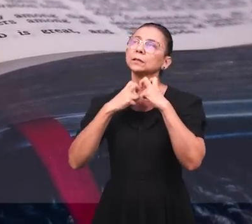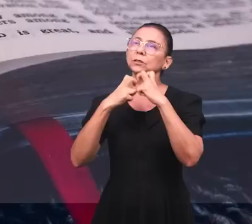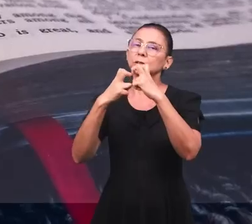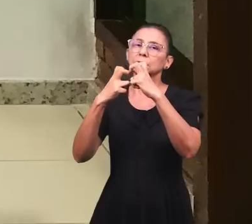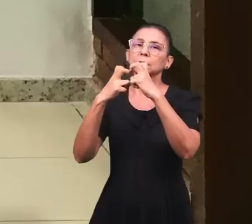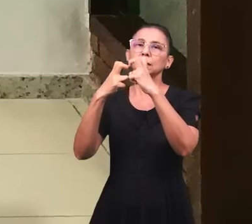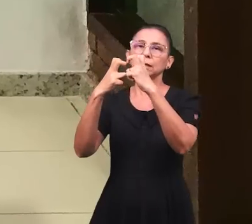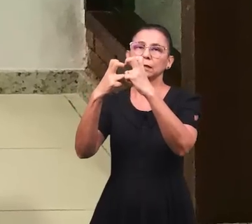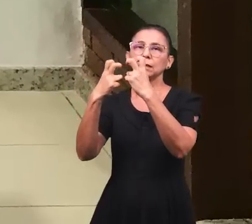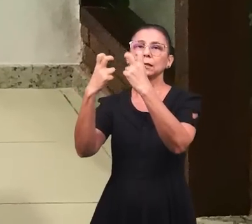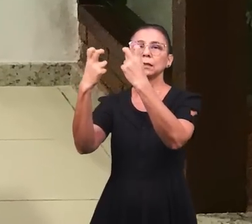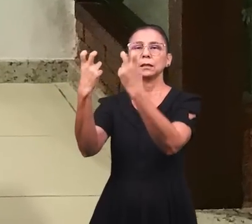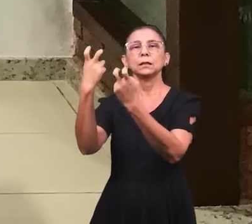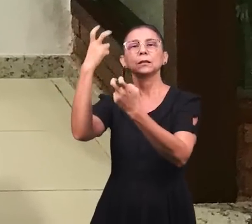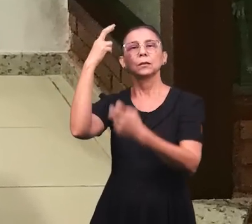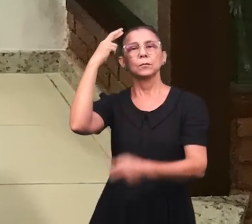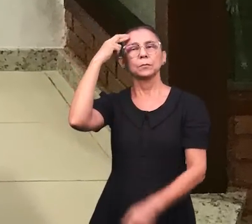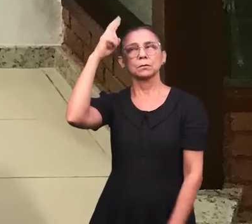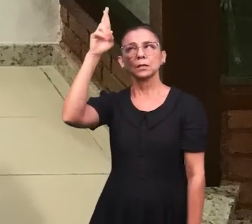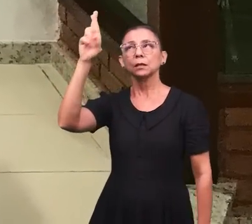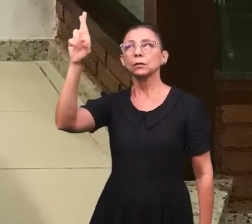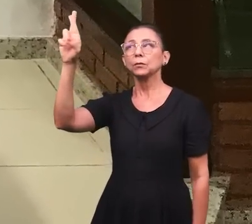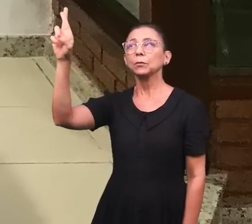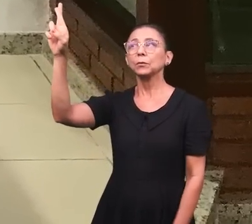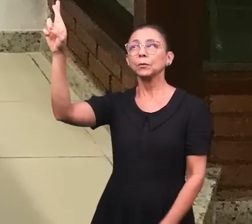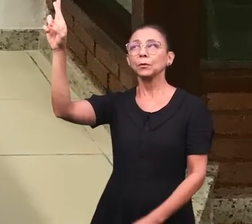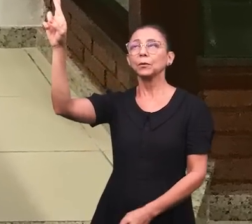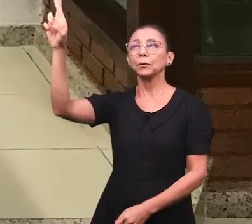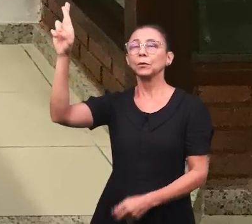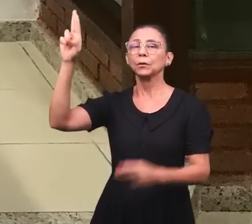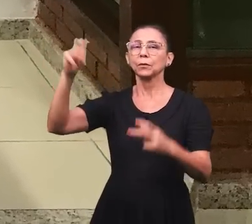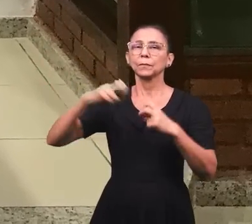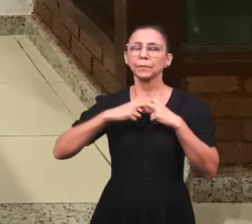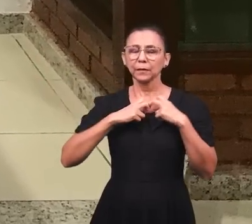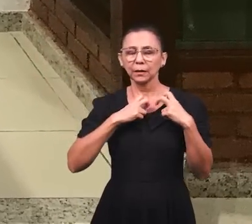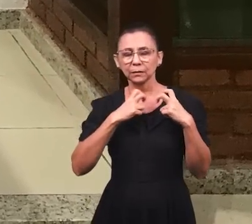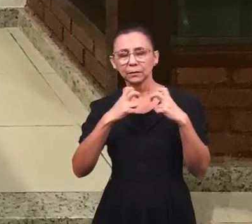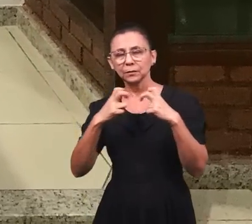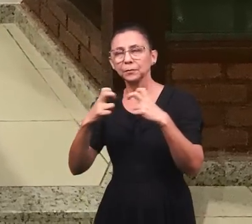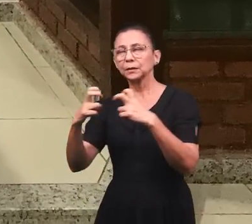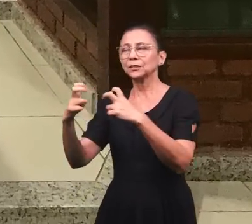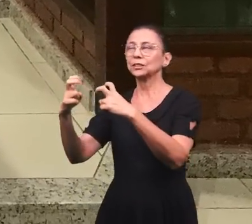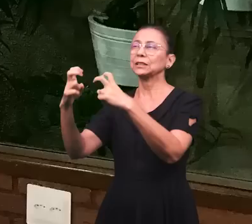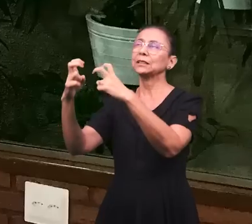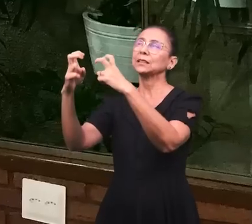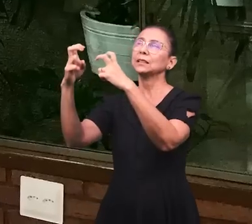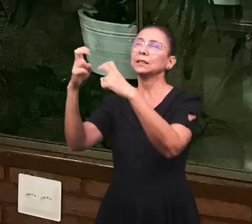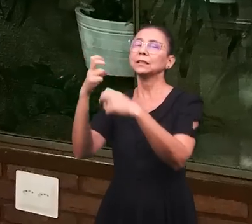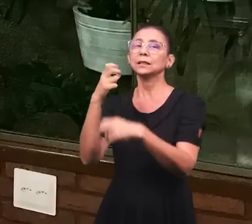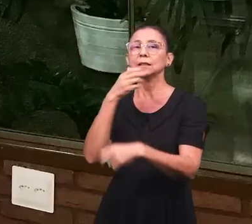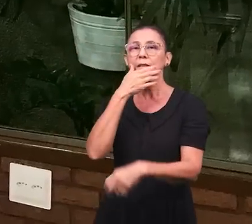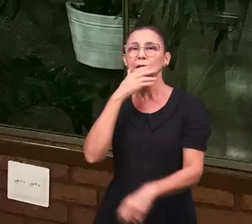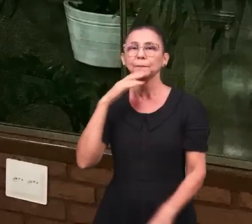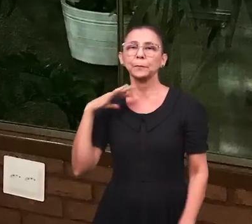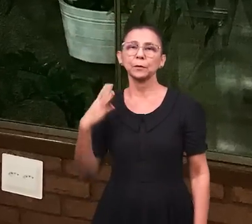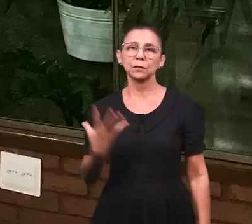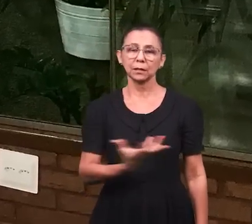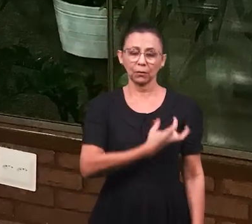libertar. Clamo a ti, ó meu Senhor, clamo a